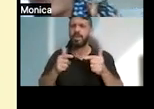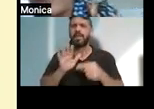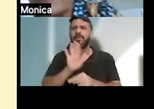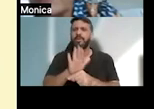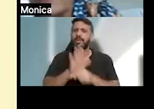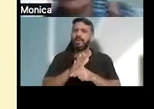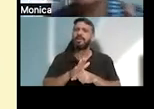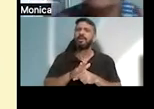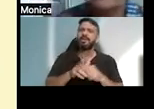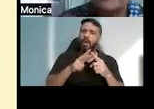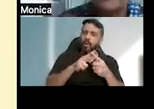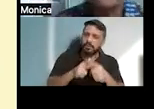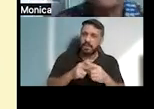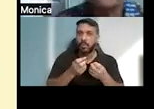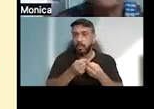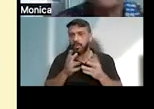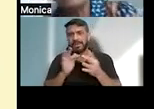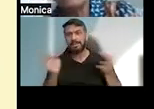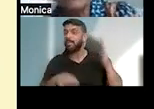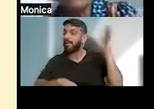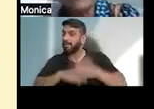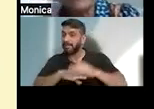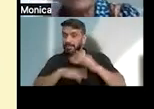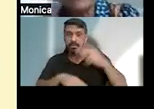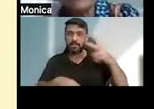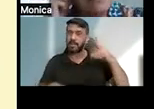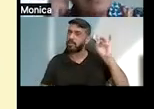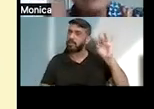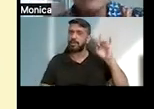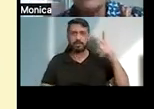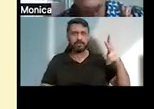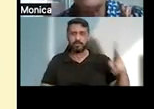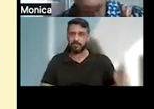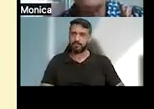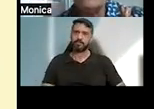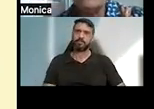maneirada e não, isso sim, mas ou dou alguma dica, mas eles que